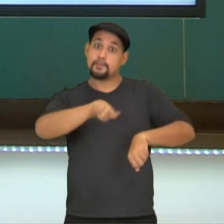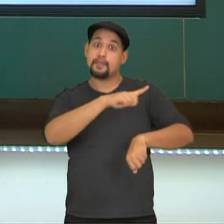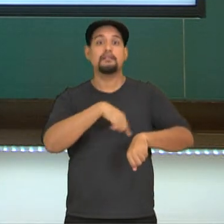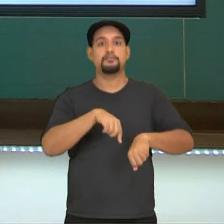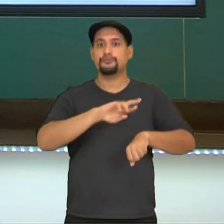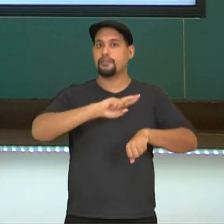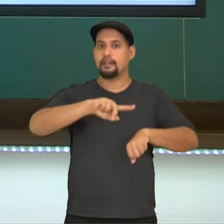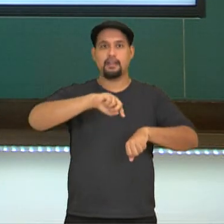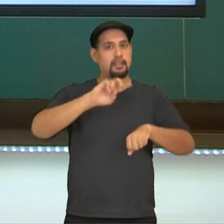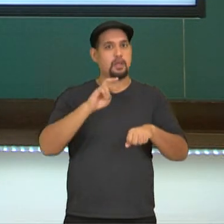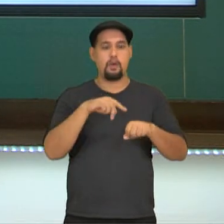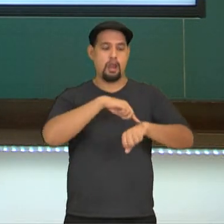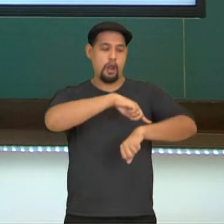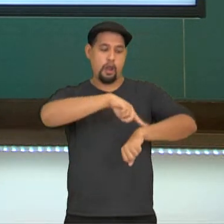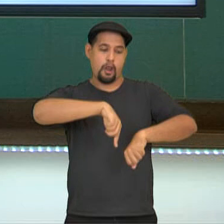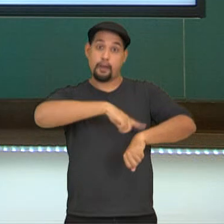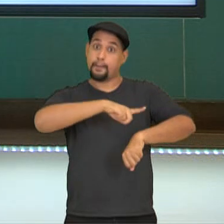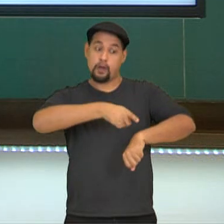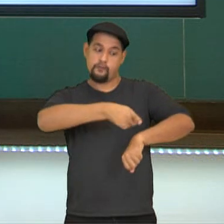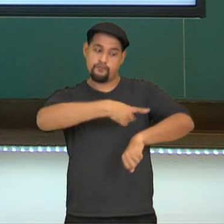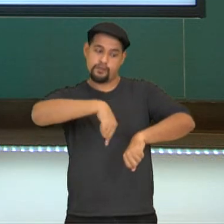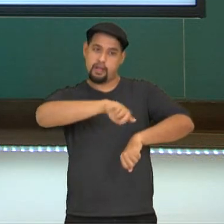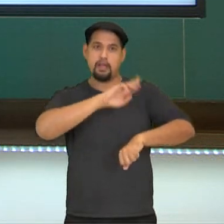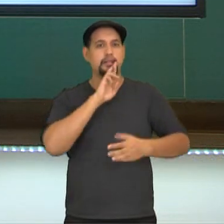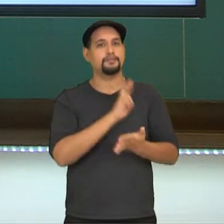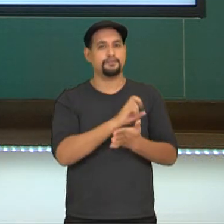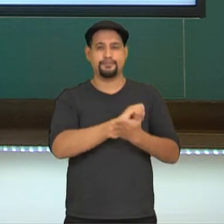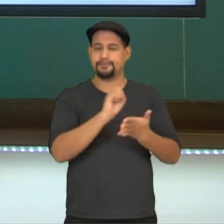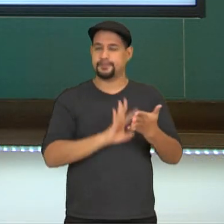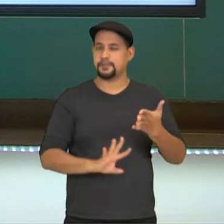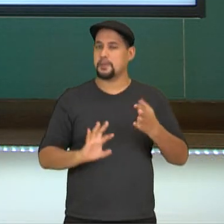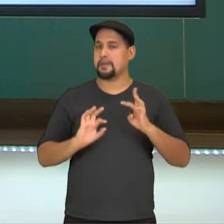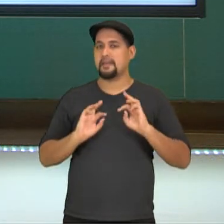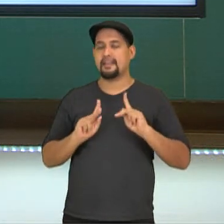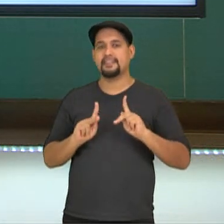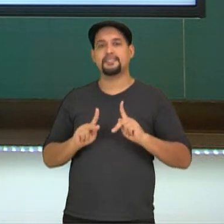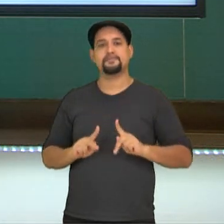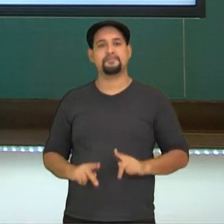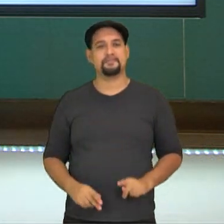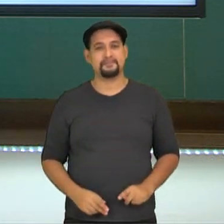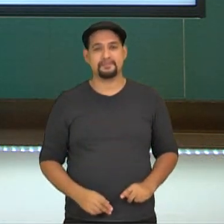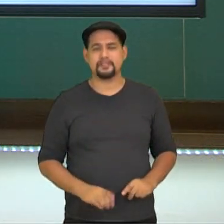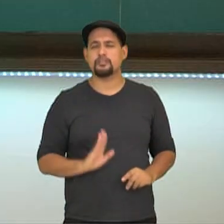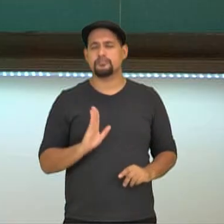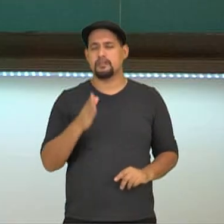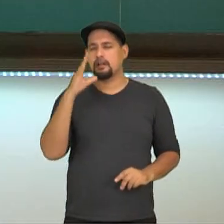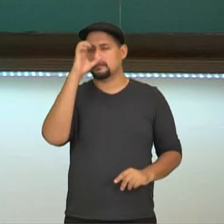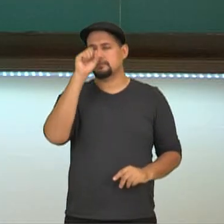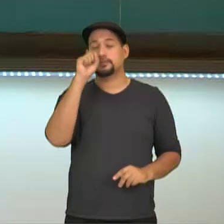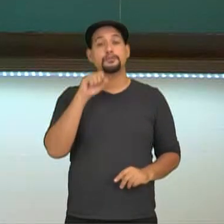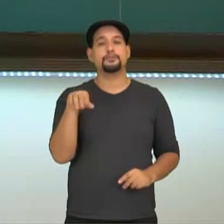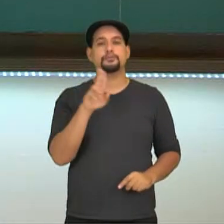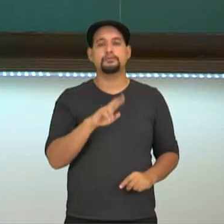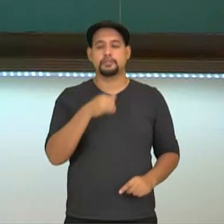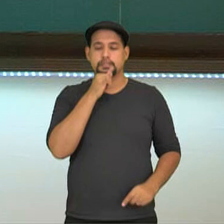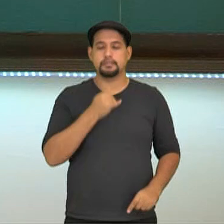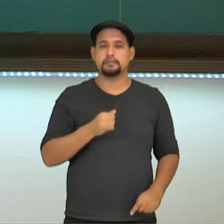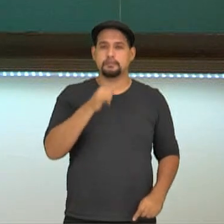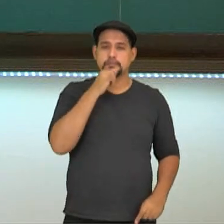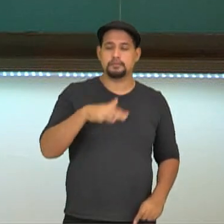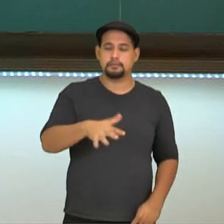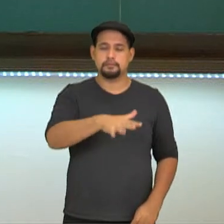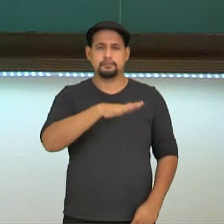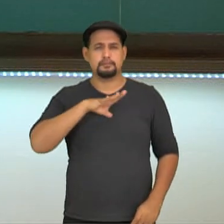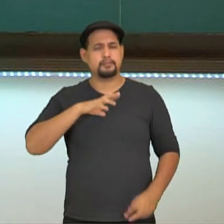anti-horário, que é a resposta do nosso exercício, ok? Gente, nós vimos aqui a aplicação do campo elétrico uniforme,